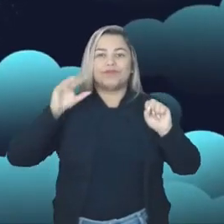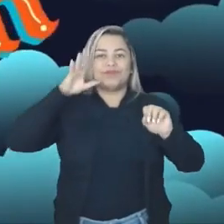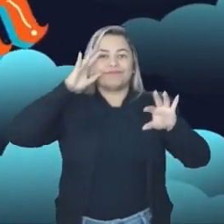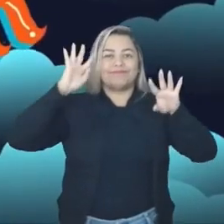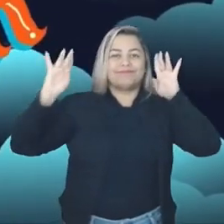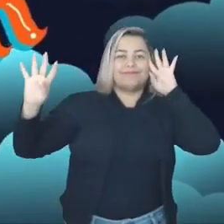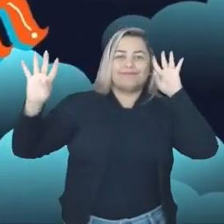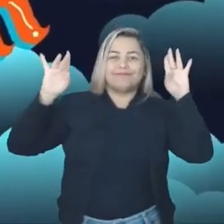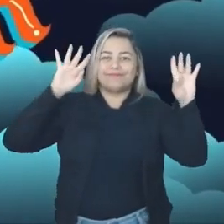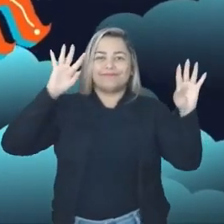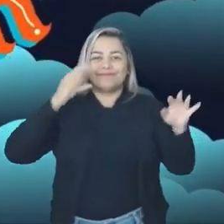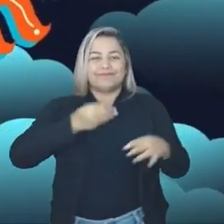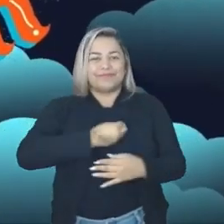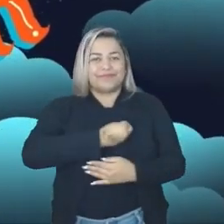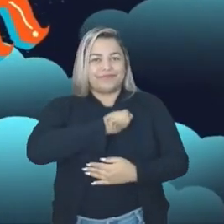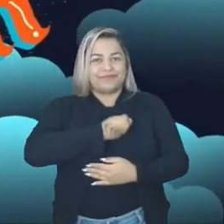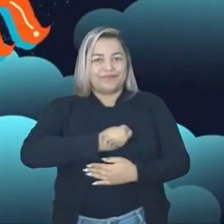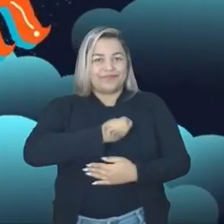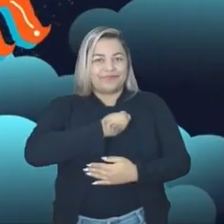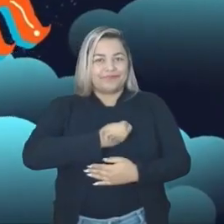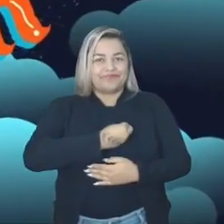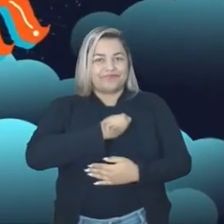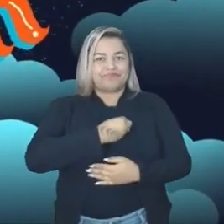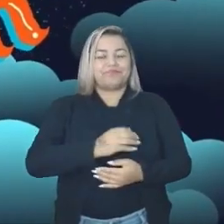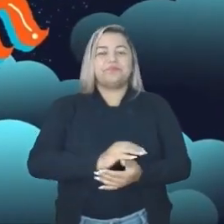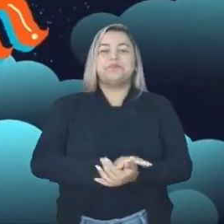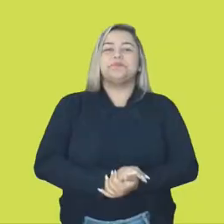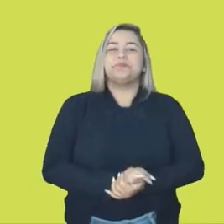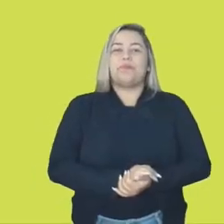tenho sonhos pra viver.